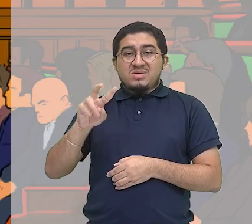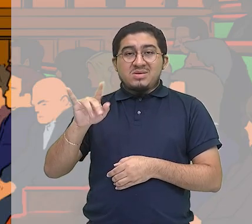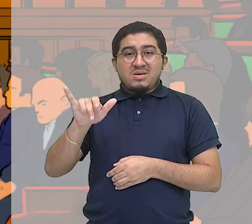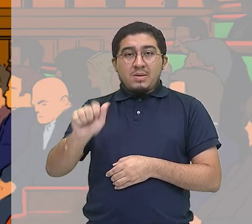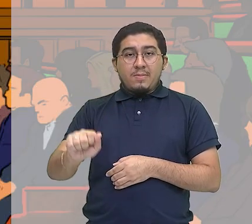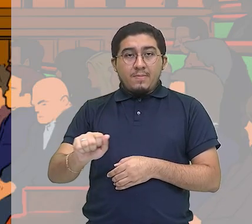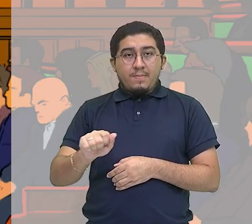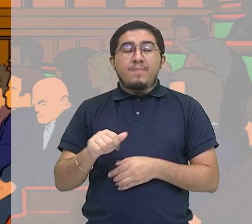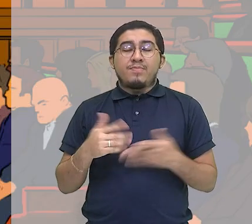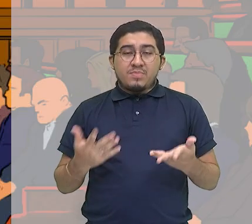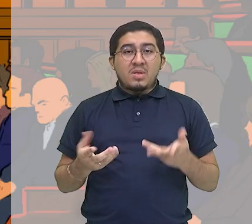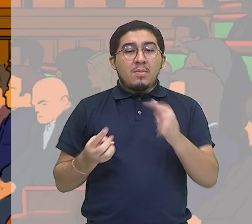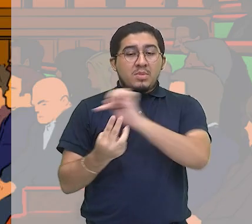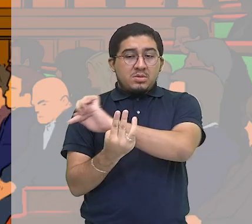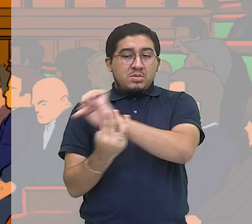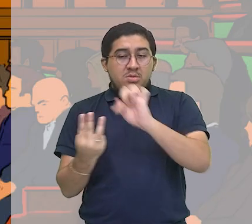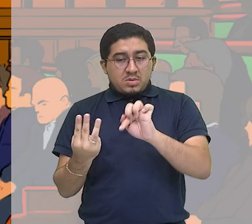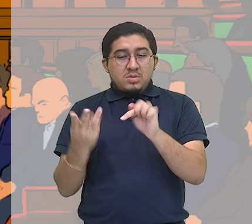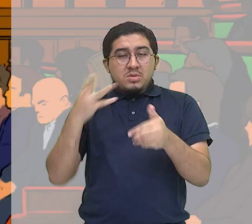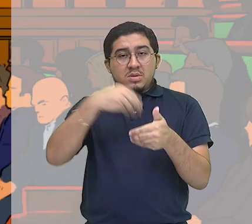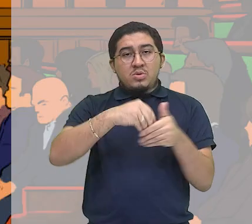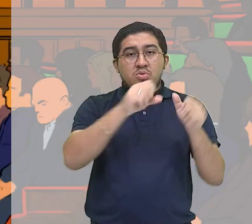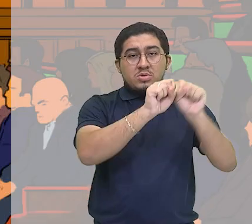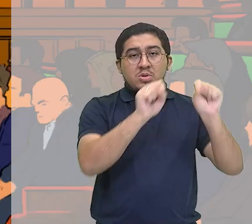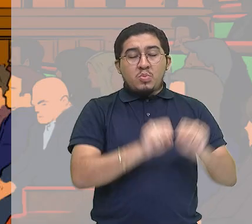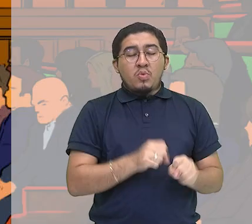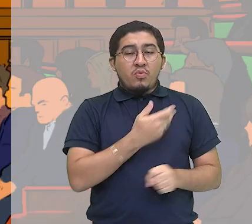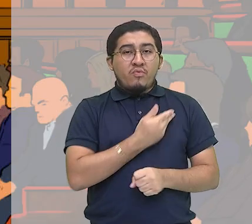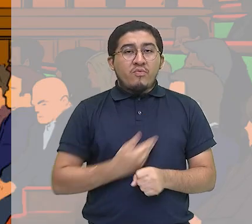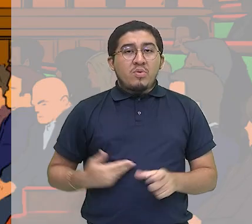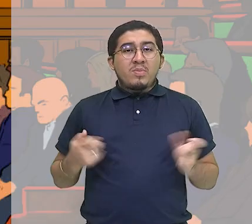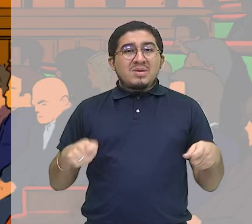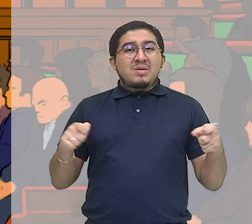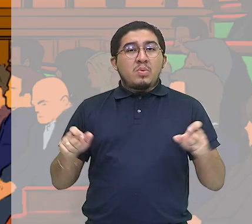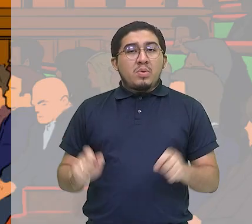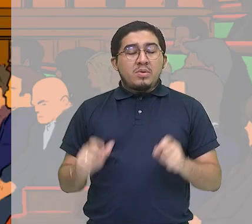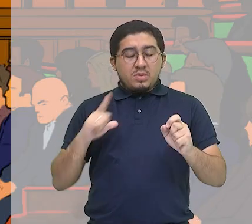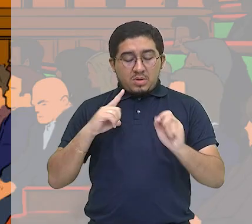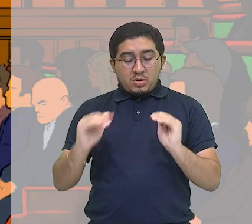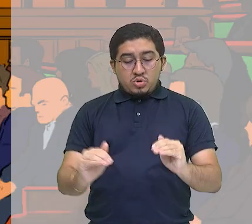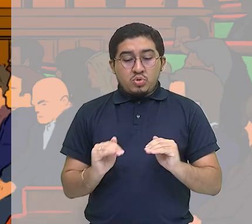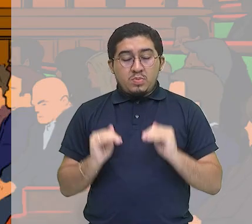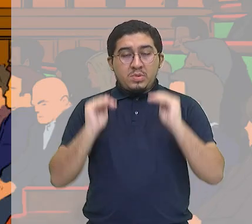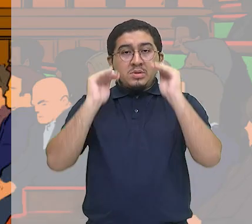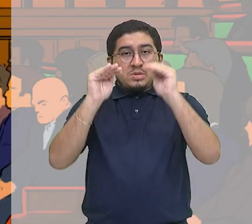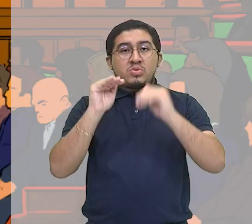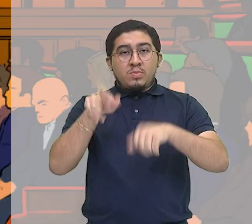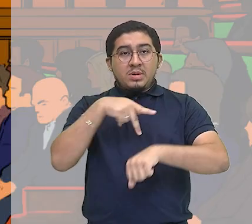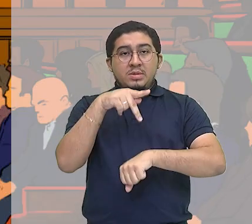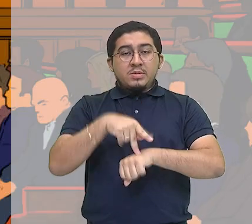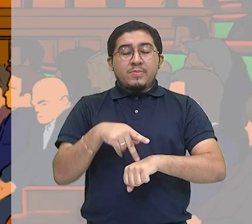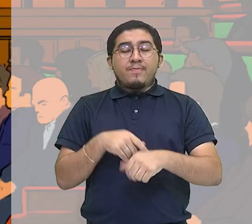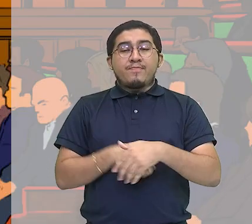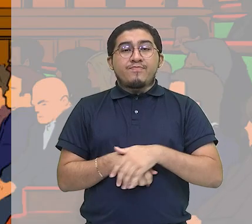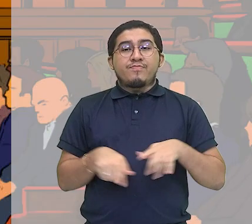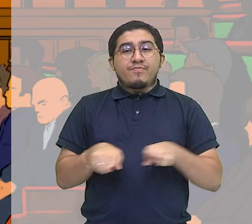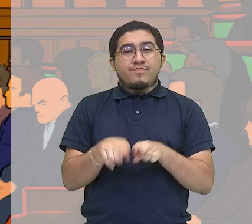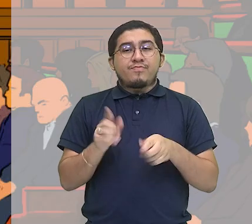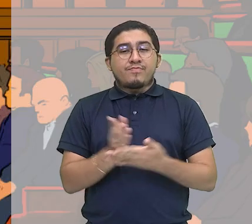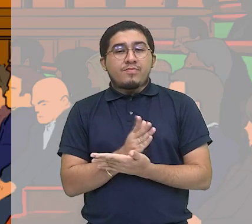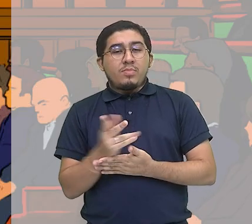dos sistemas de governo, é necessário, como já vimos, a soberania. E alguns deles, como por exemplo